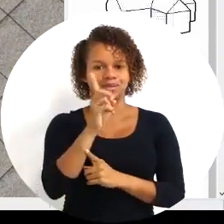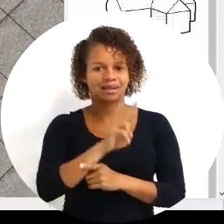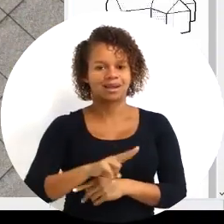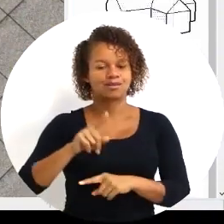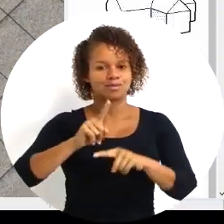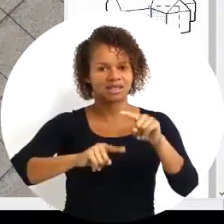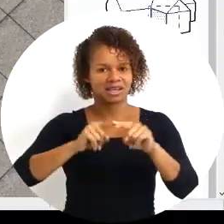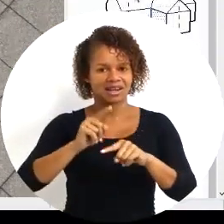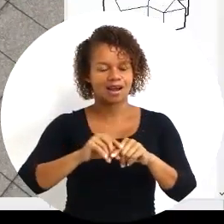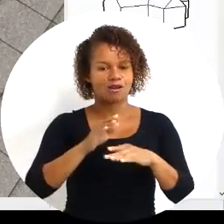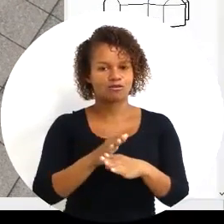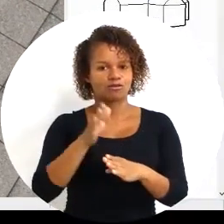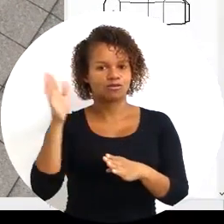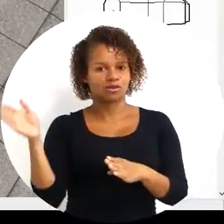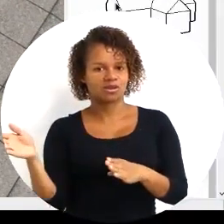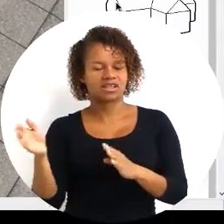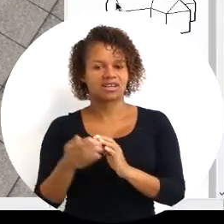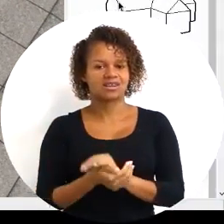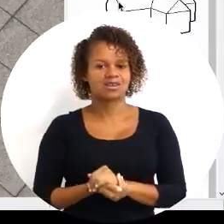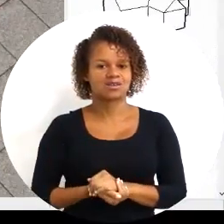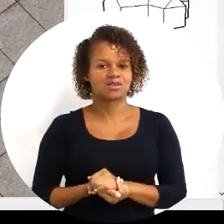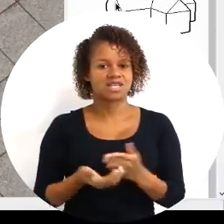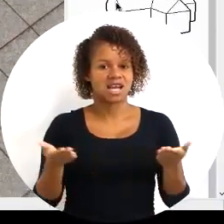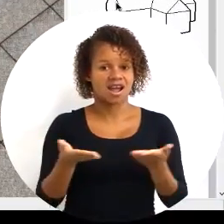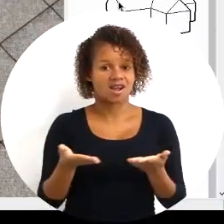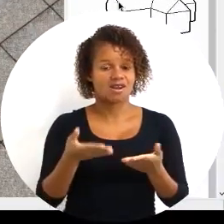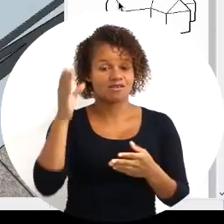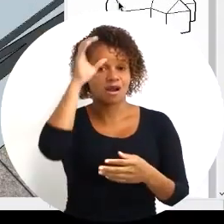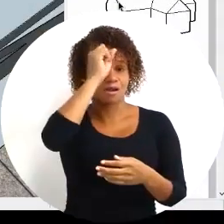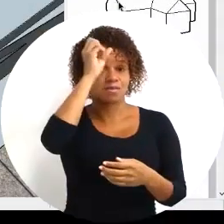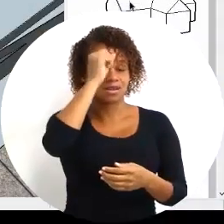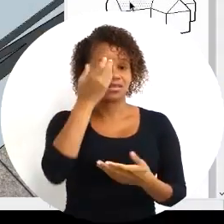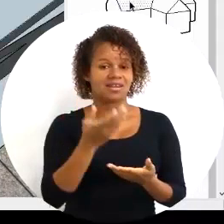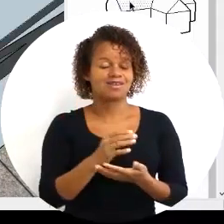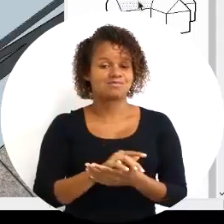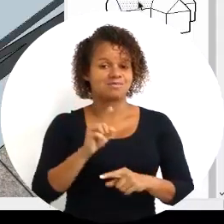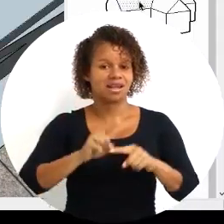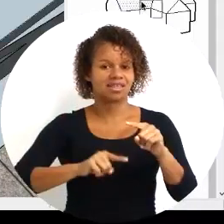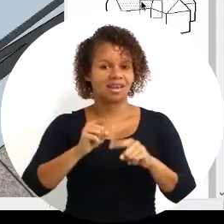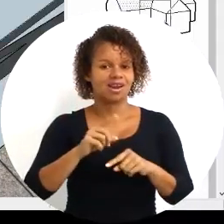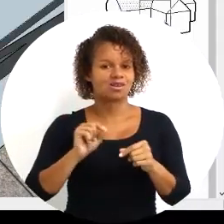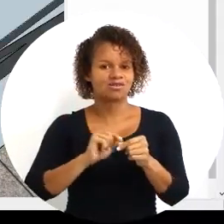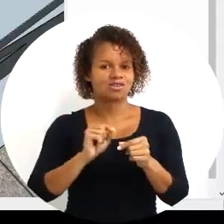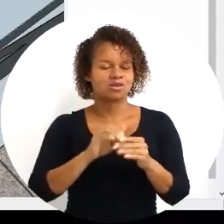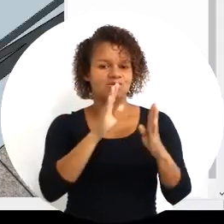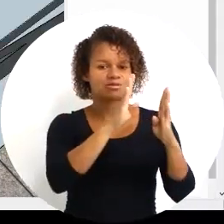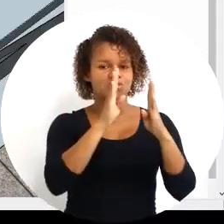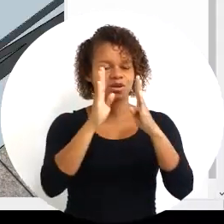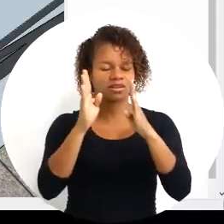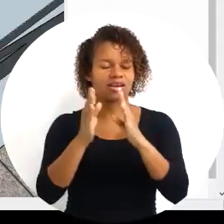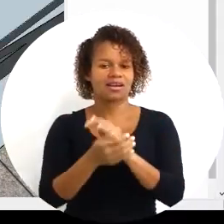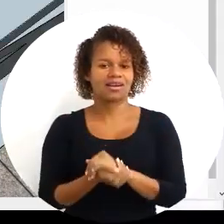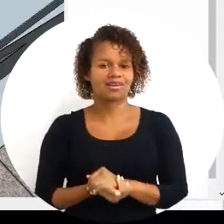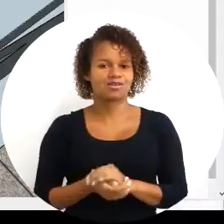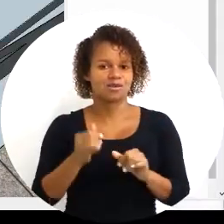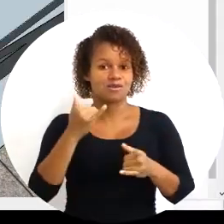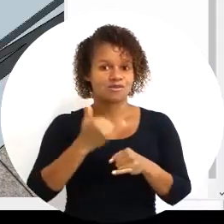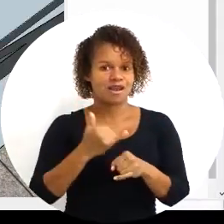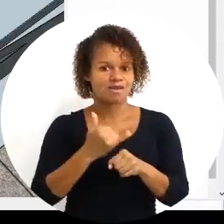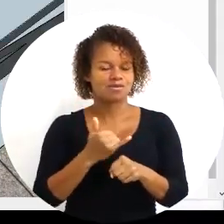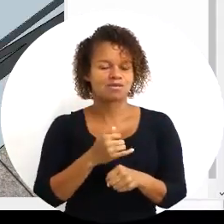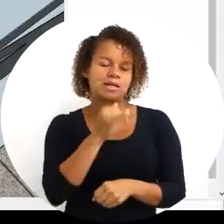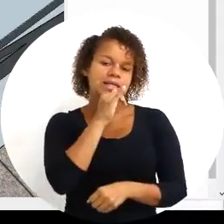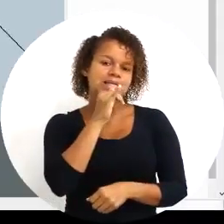Após aplicado um material externo, e agora nós vamos aprender a aplicar um material que não faz parte da biblioteca do